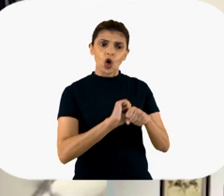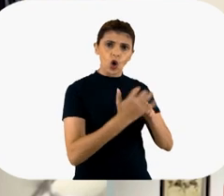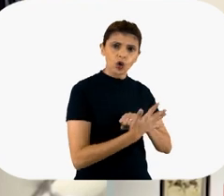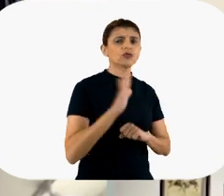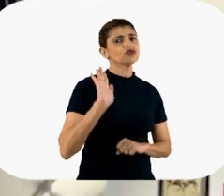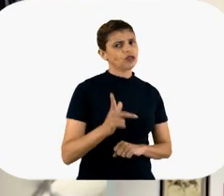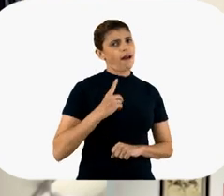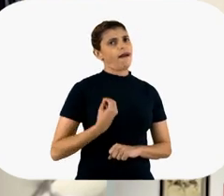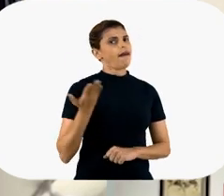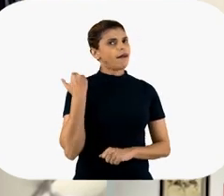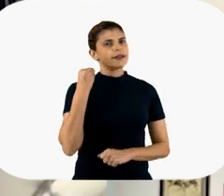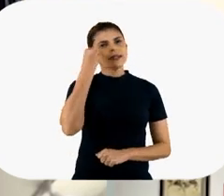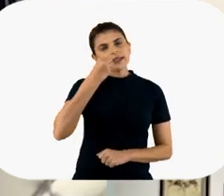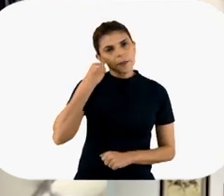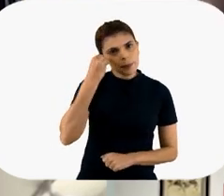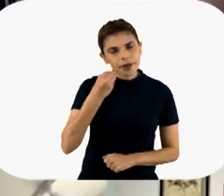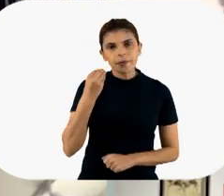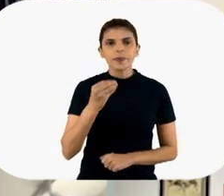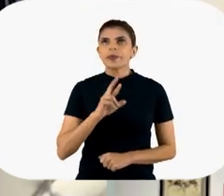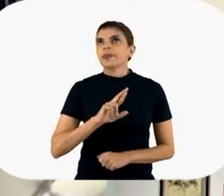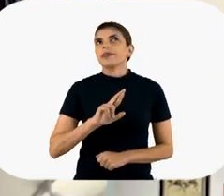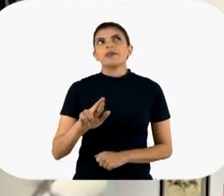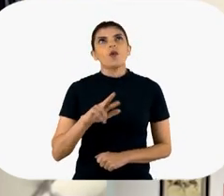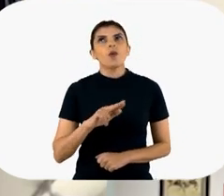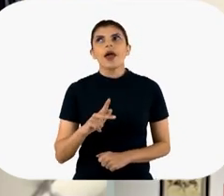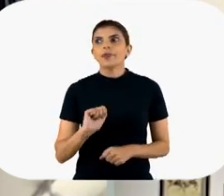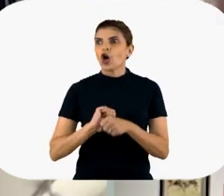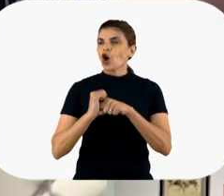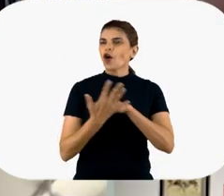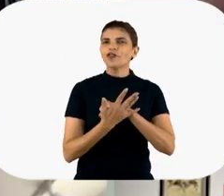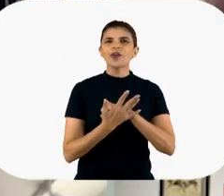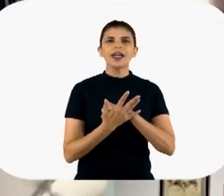agora, já teve a experiência de que ele não chega tão.